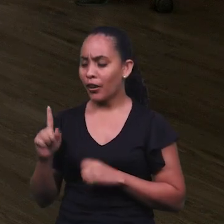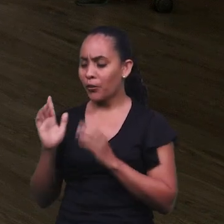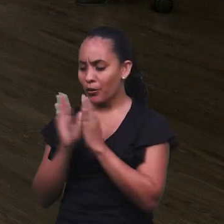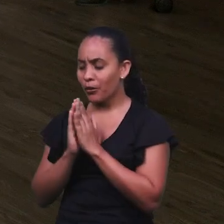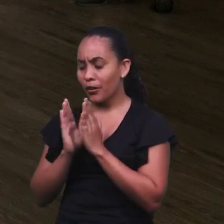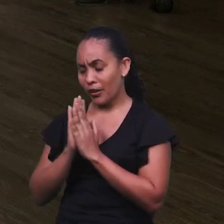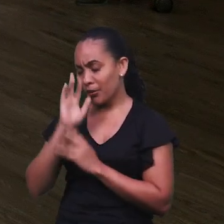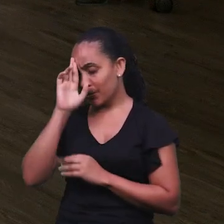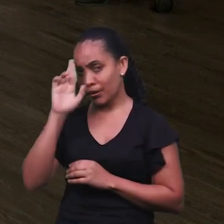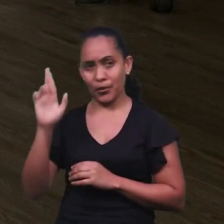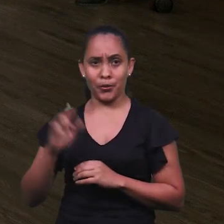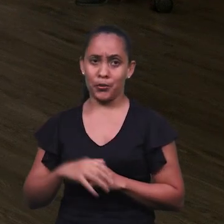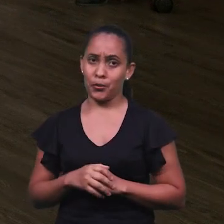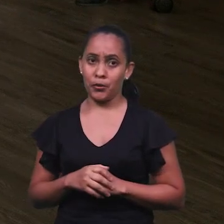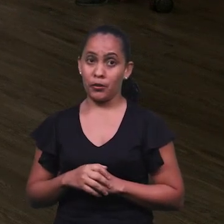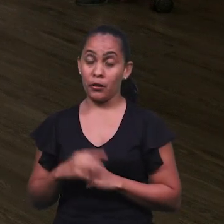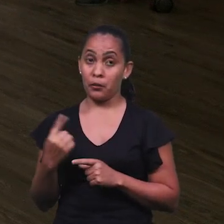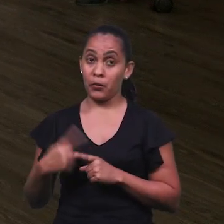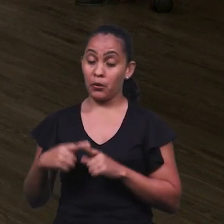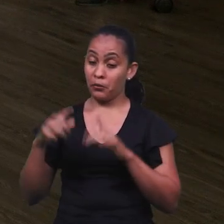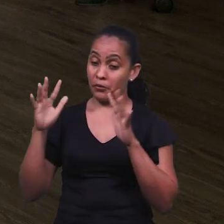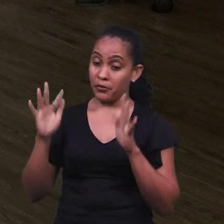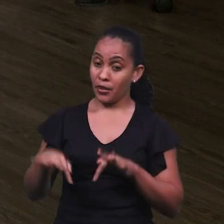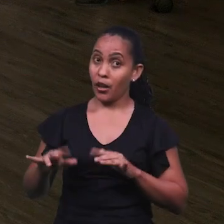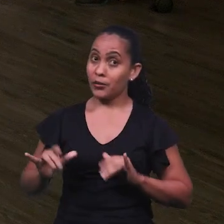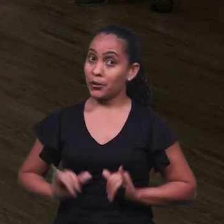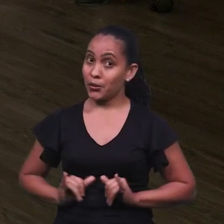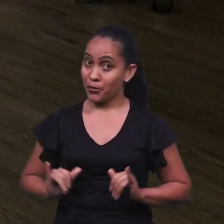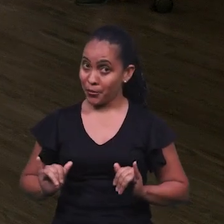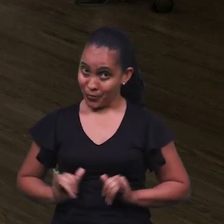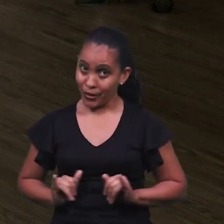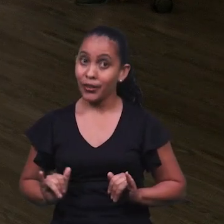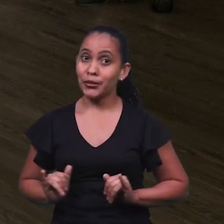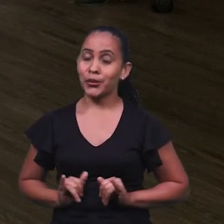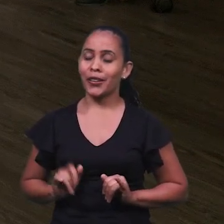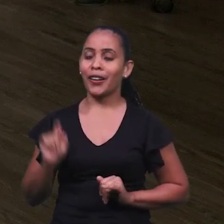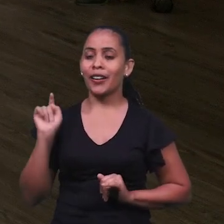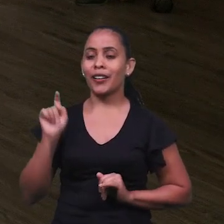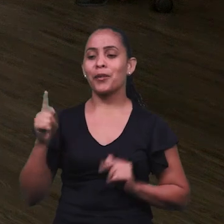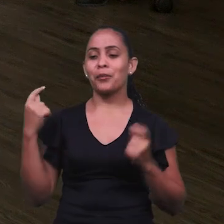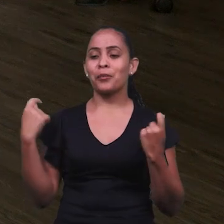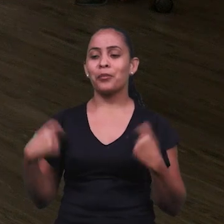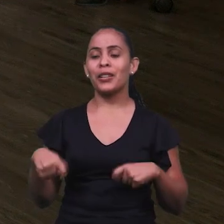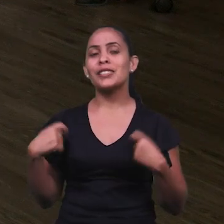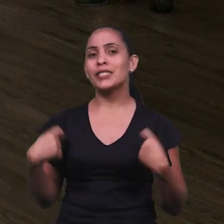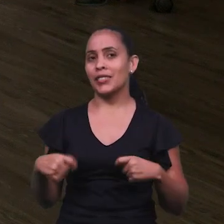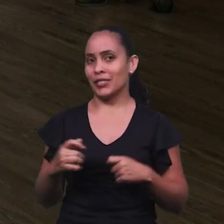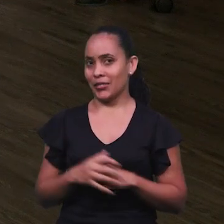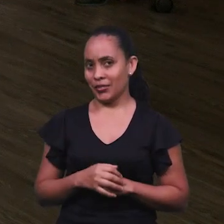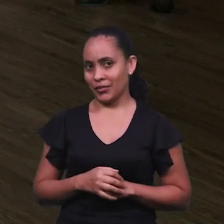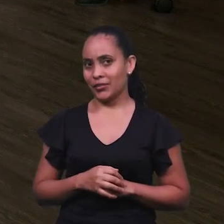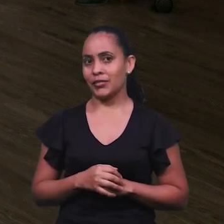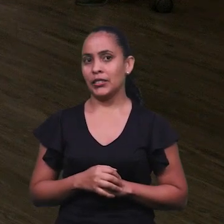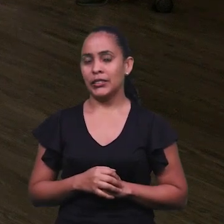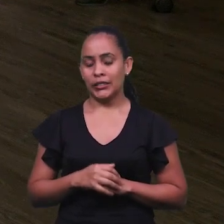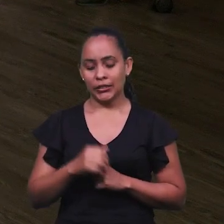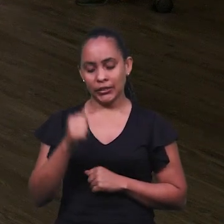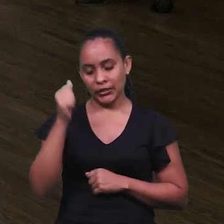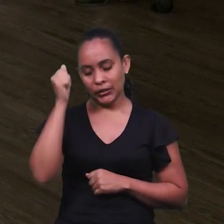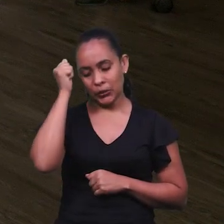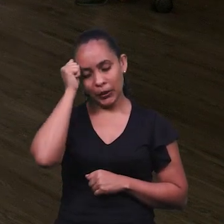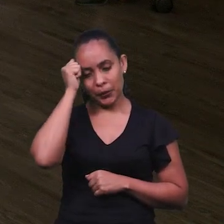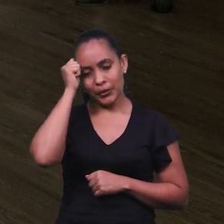Senhor. Porque aí o final desse sofrimento, ele precisa se encerrar com